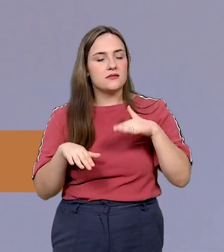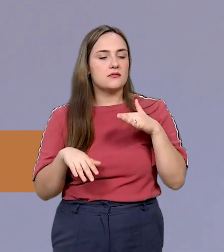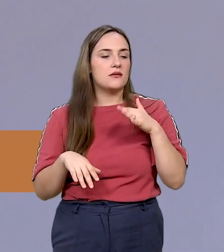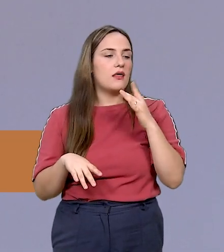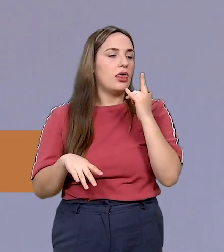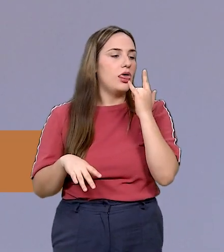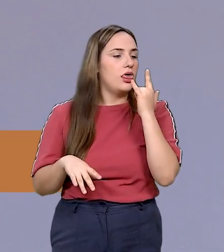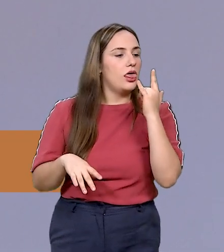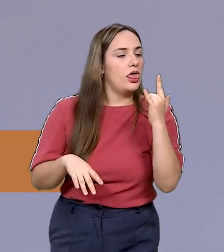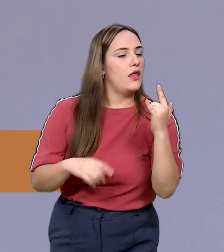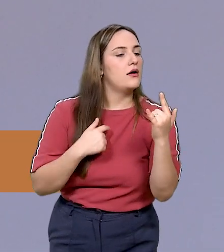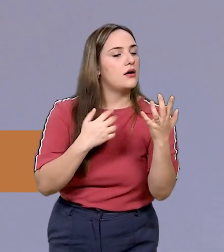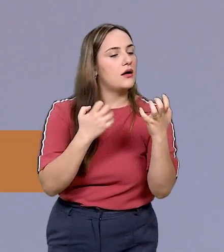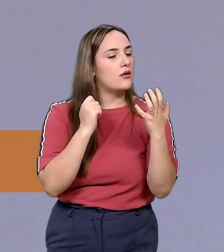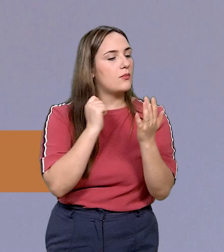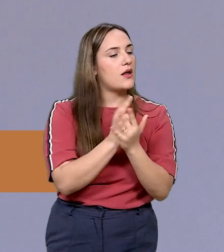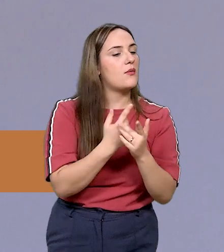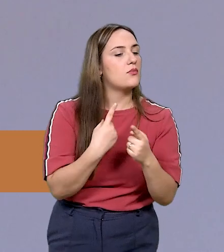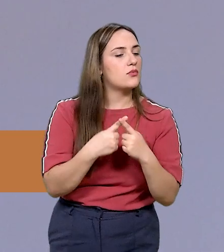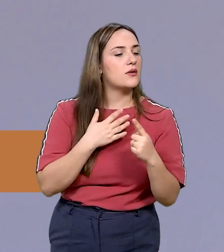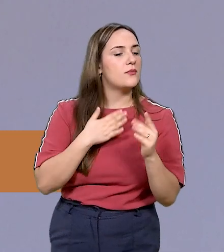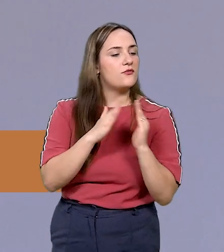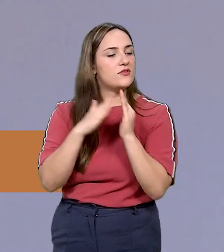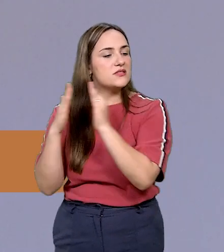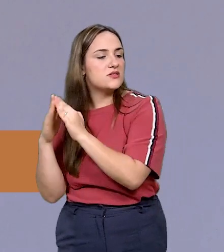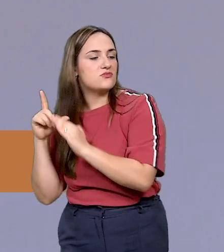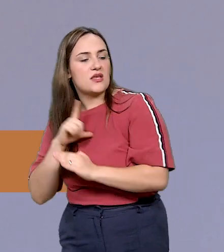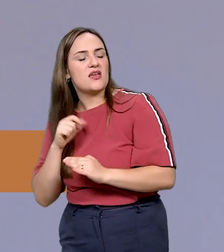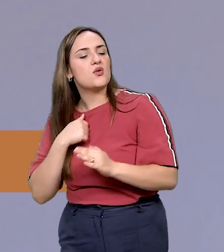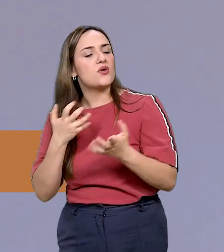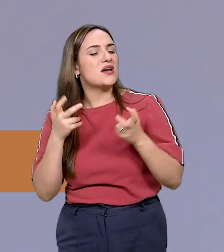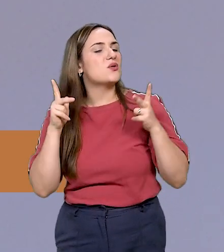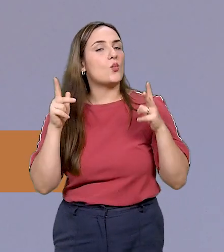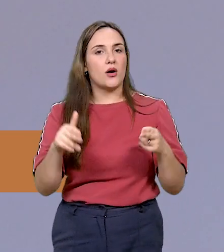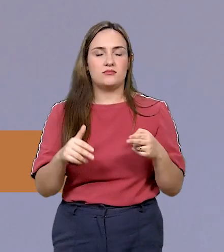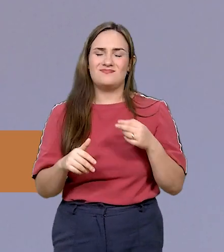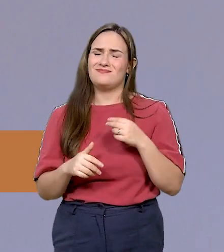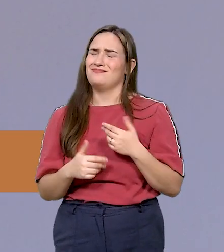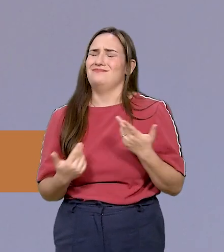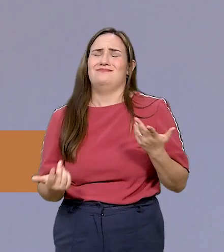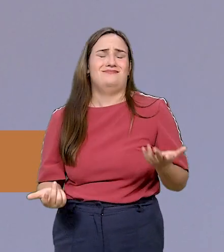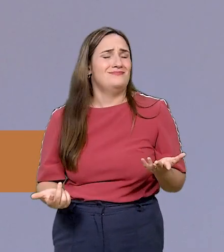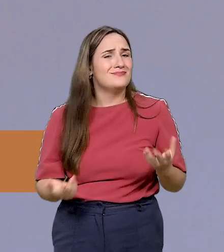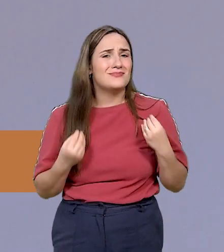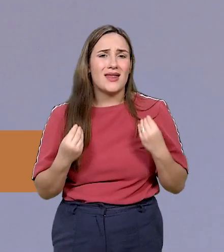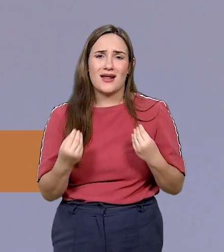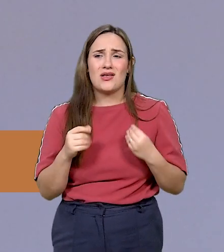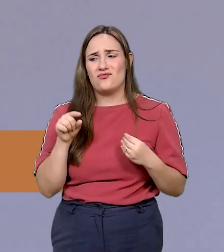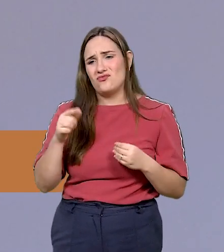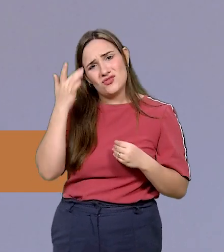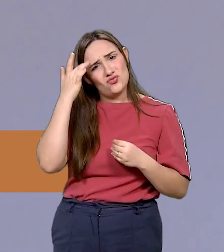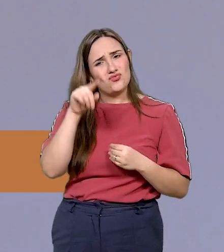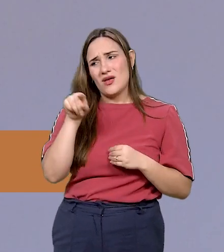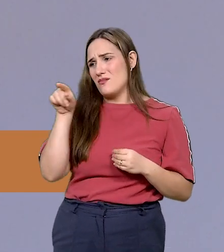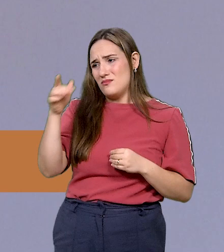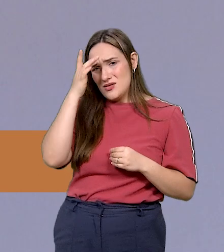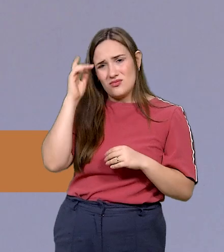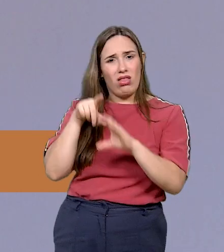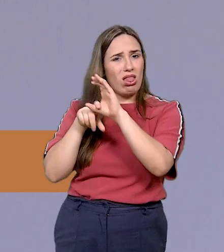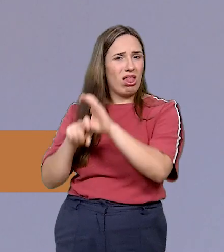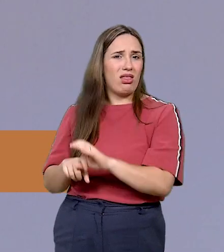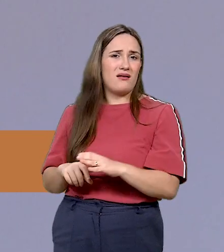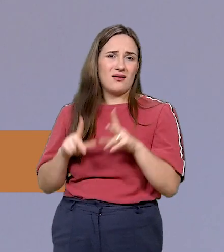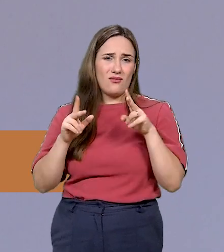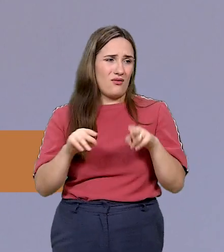ficam seduzidas pelo consumo. Ah, porque o meu vizinho tem alguma coisa, eu preciso ter também. E, na verdade, às vezes você nem sabe a situação daquele vizinho,